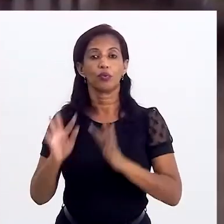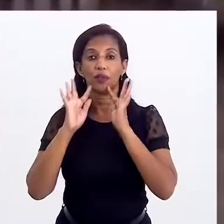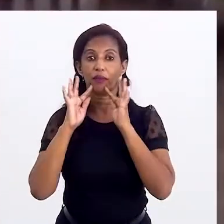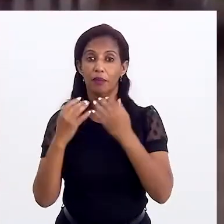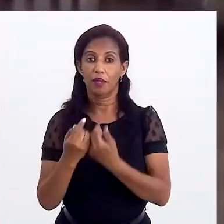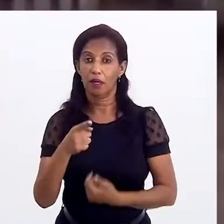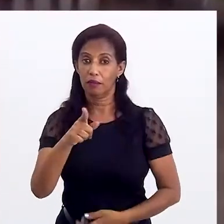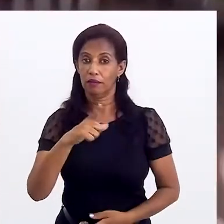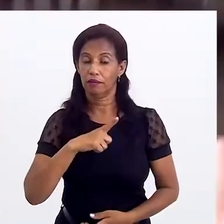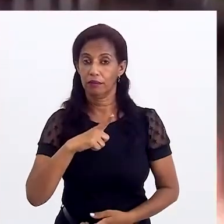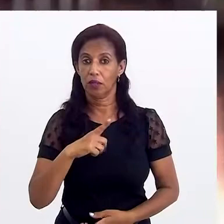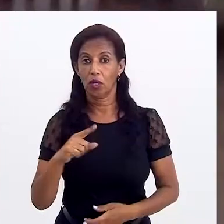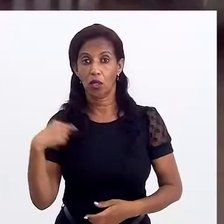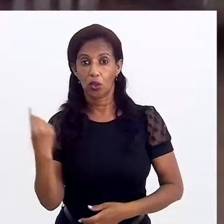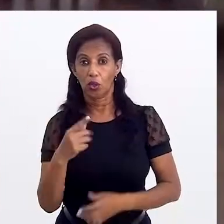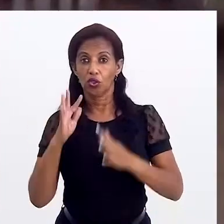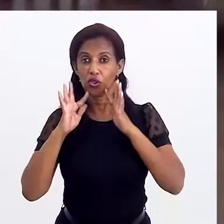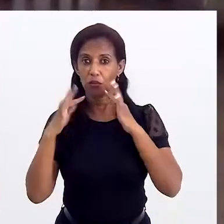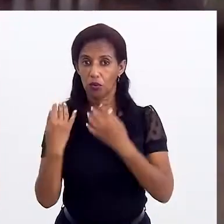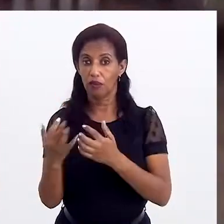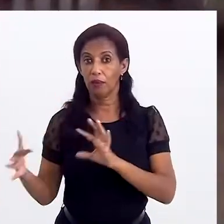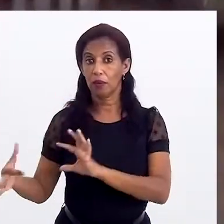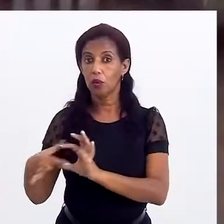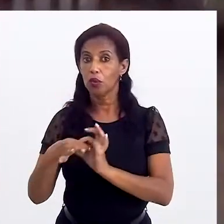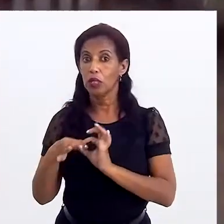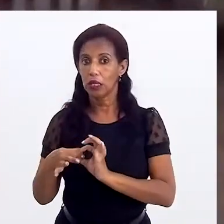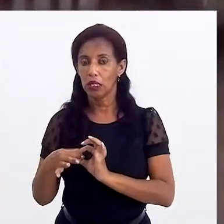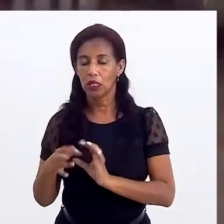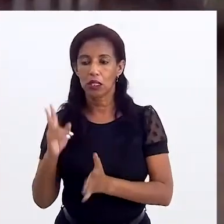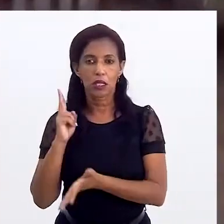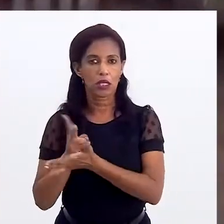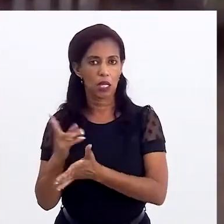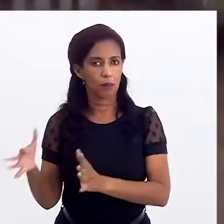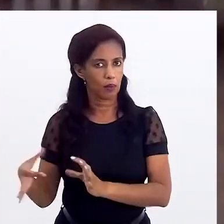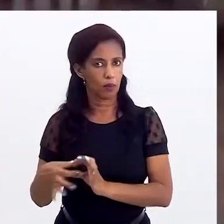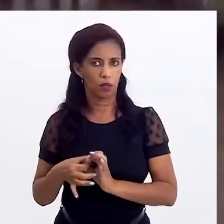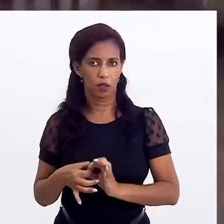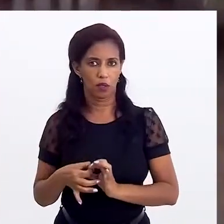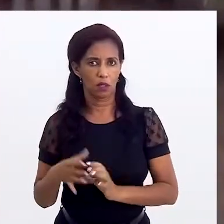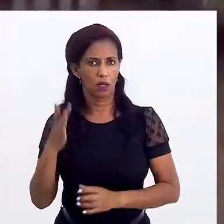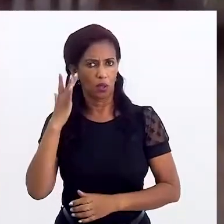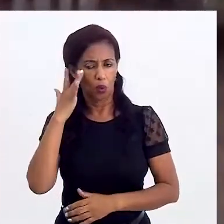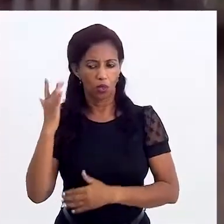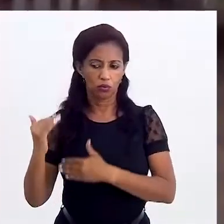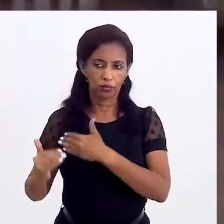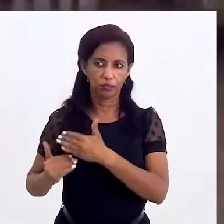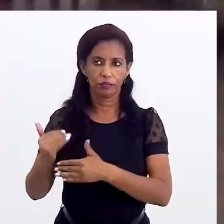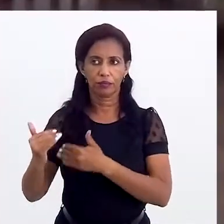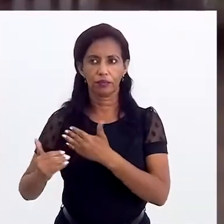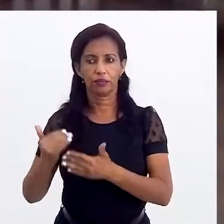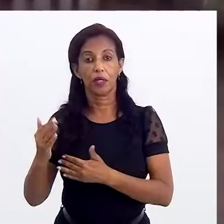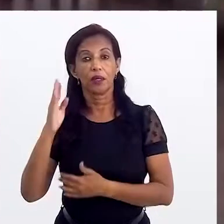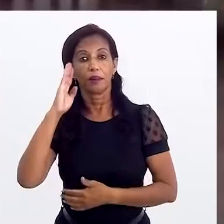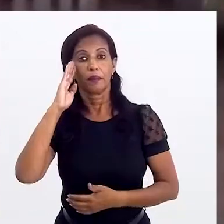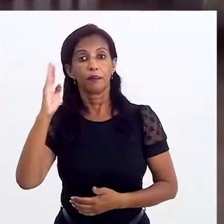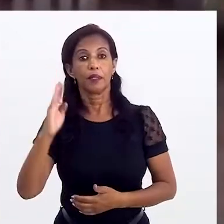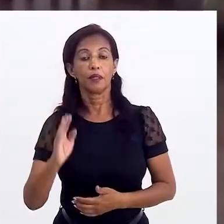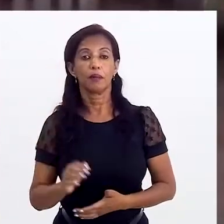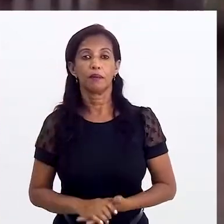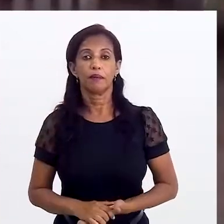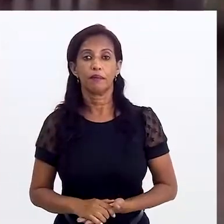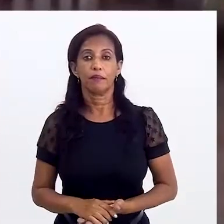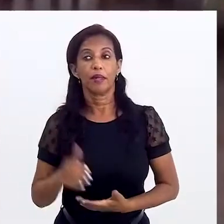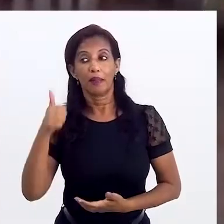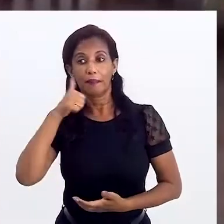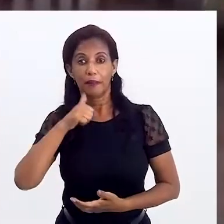tem. Nós temos uma família muito unida, sempre foi muito unida. Eu acho que vem muito, principalmente pela família